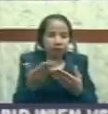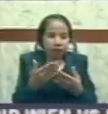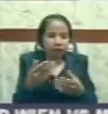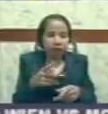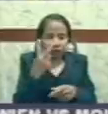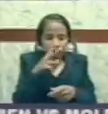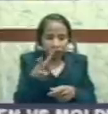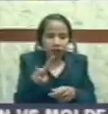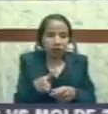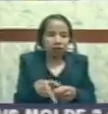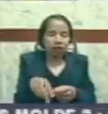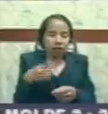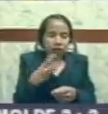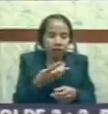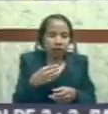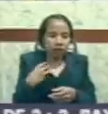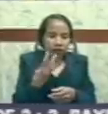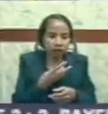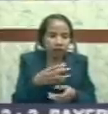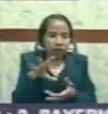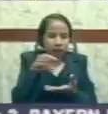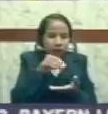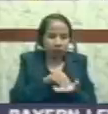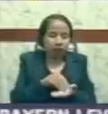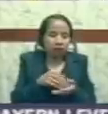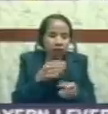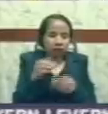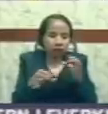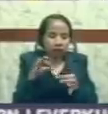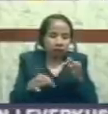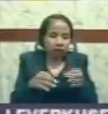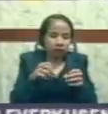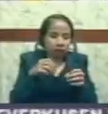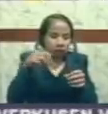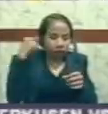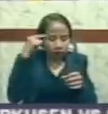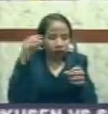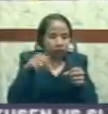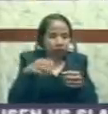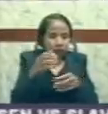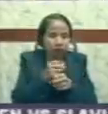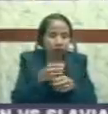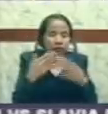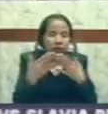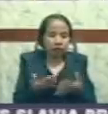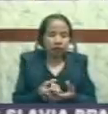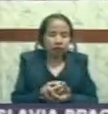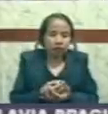ainda nem a minha cara propõe cara governo sim, o governo lá sim, mas tamo nem governo mais executa. Muito obrigada, presidente.